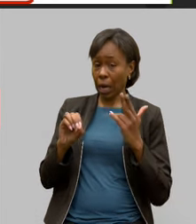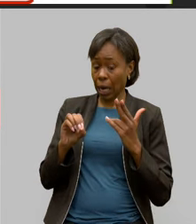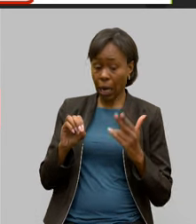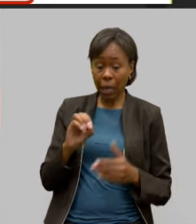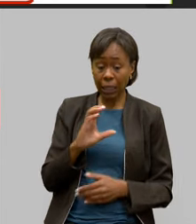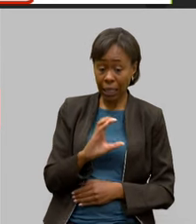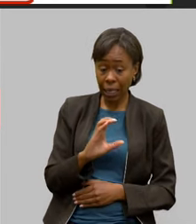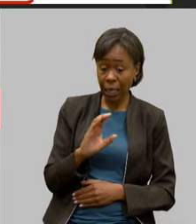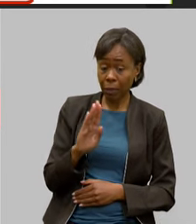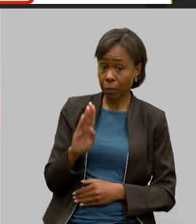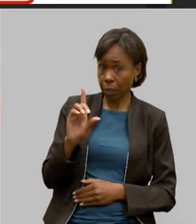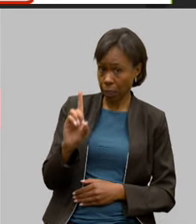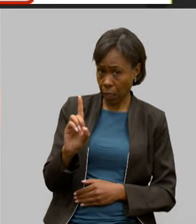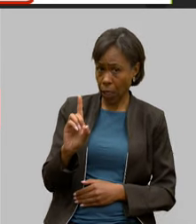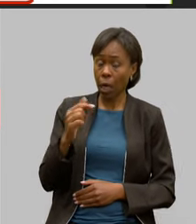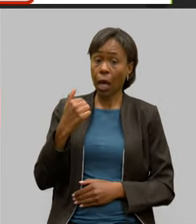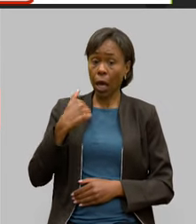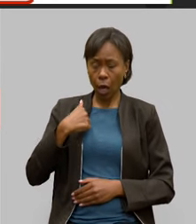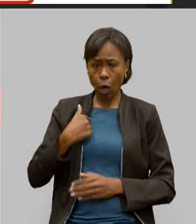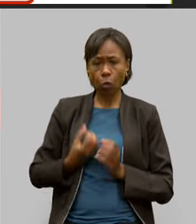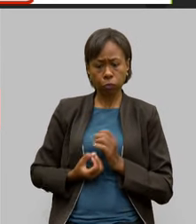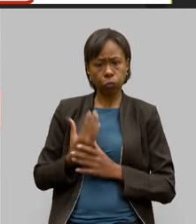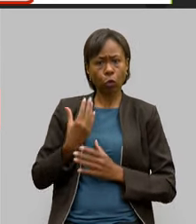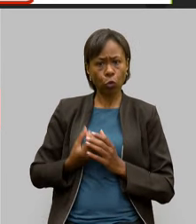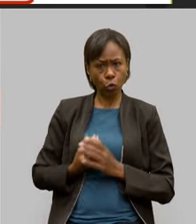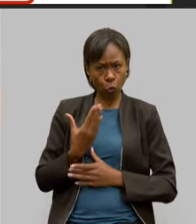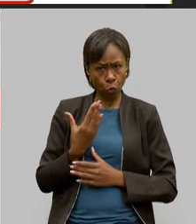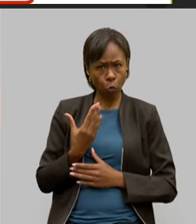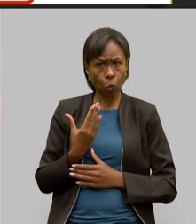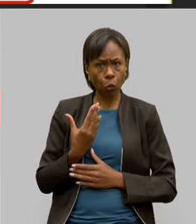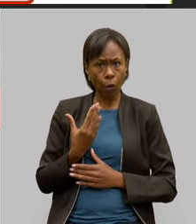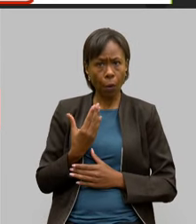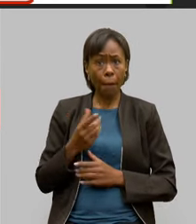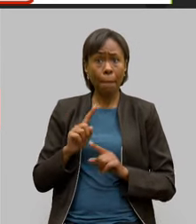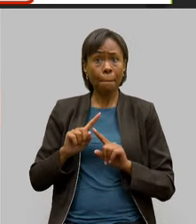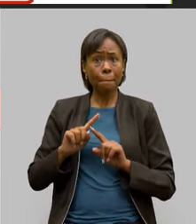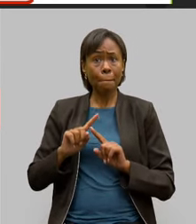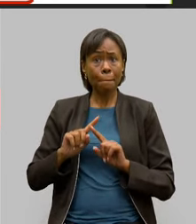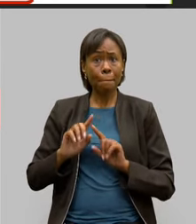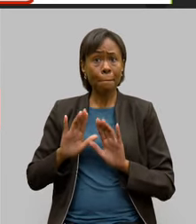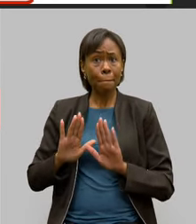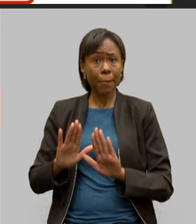endocannabinoid mas se eu tenho uma suplementação com fitocanabinoides